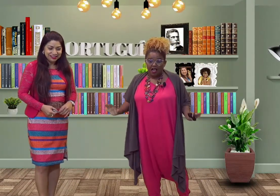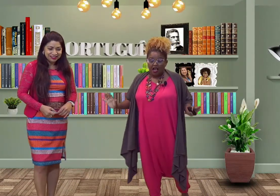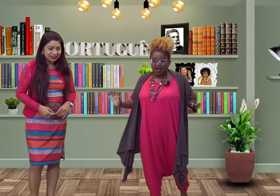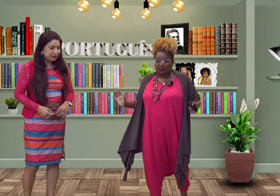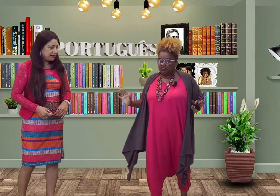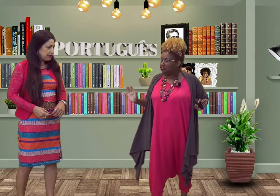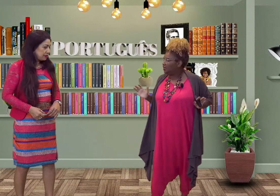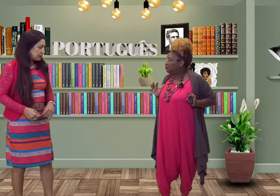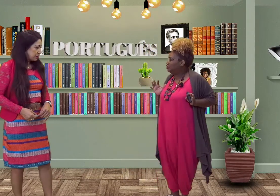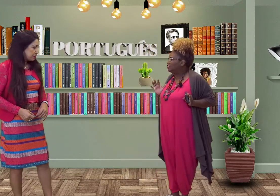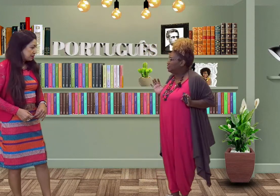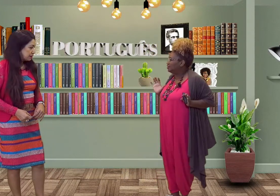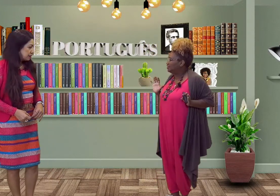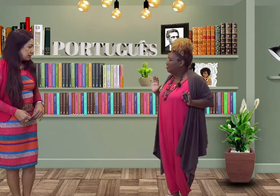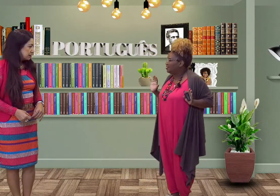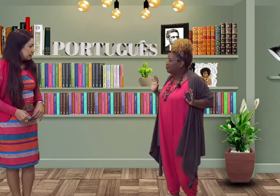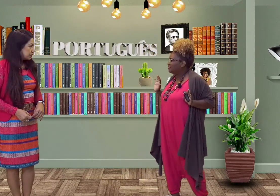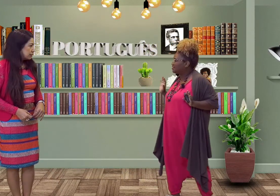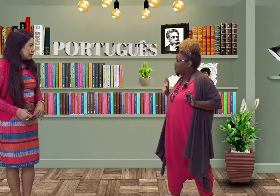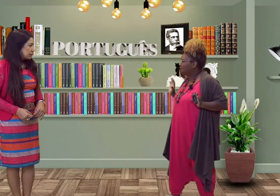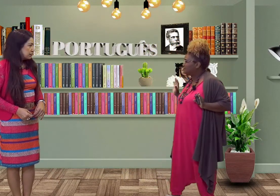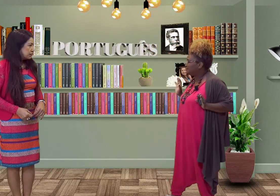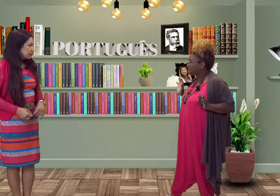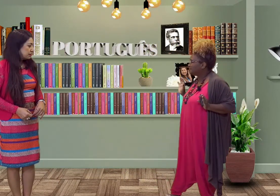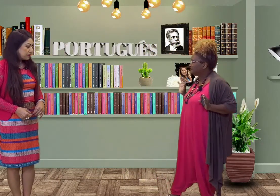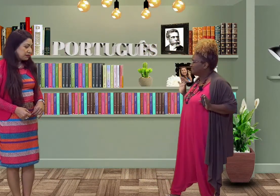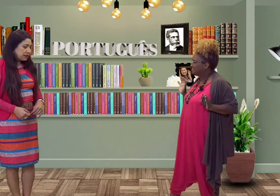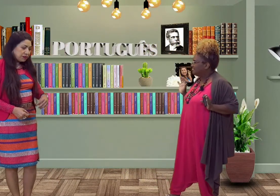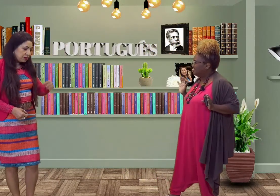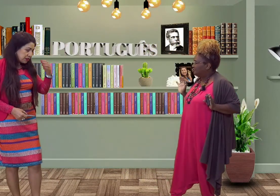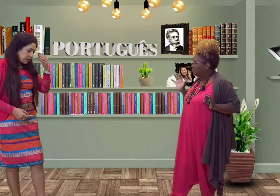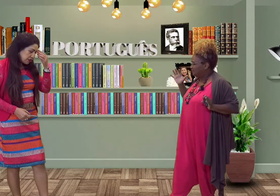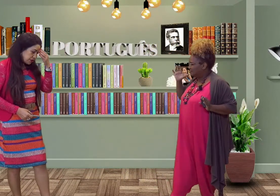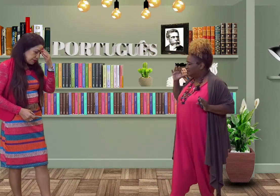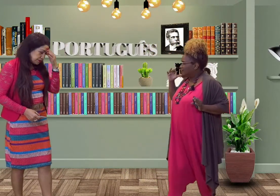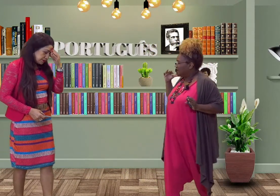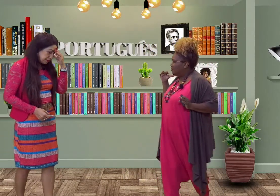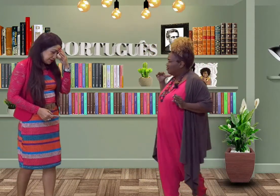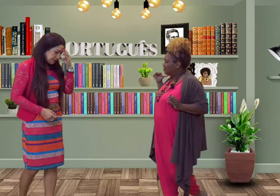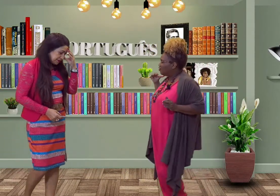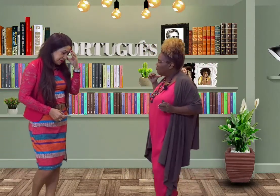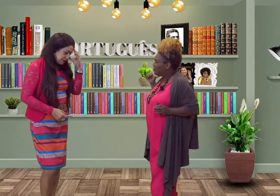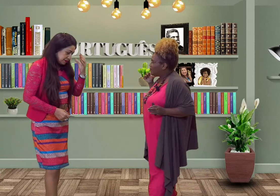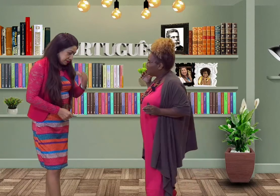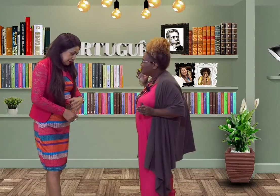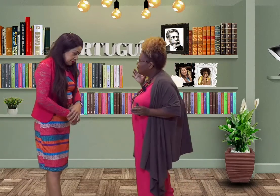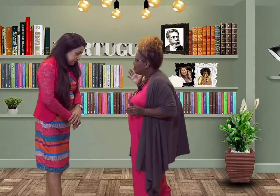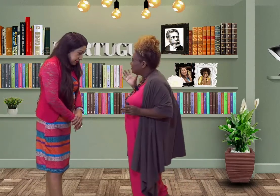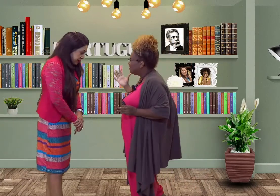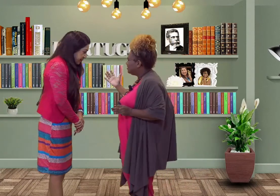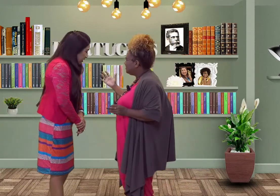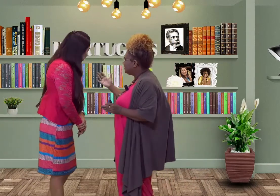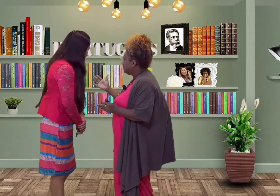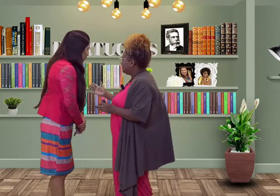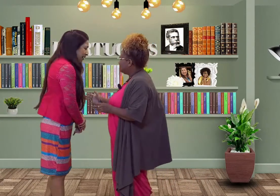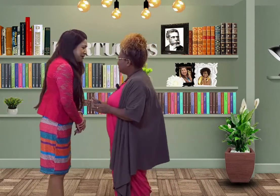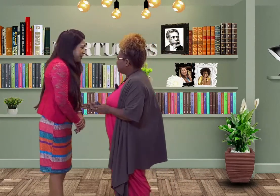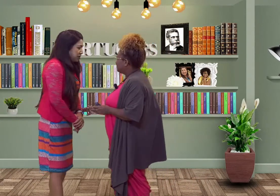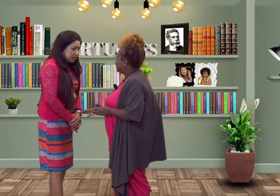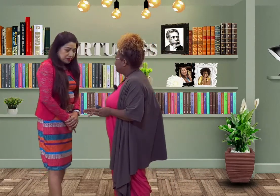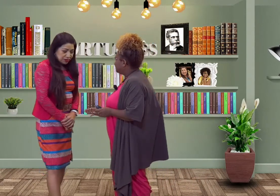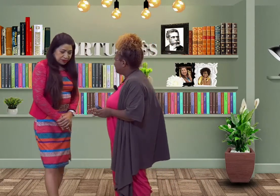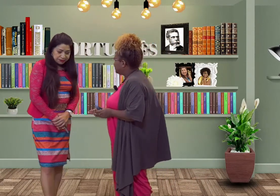cena? Gente, o que aconteceu? Tô triste. O que houve, amada?